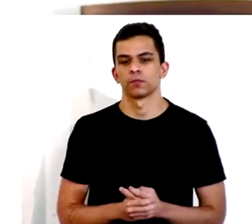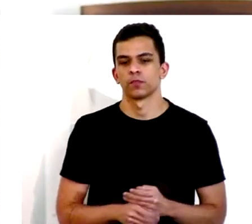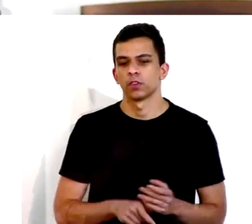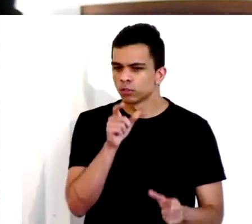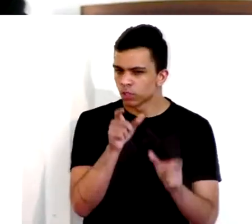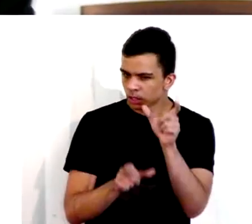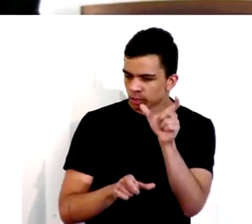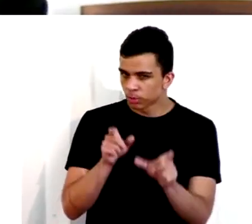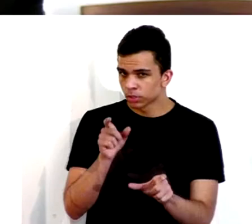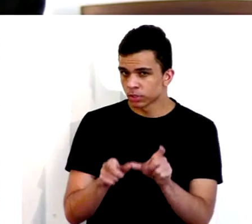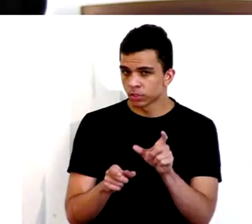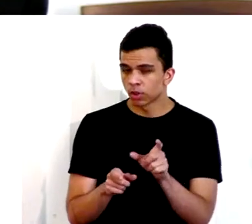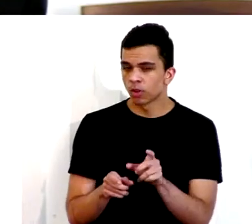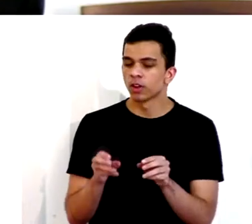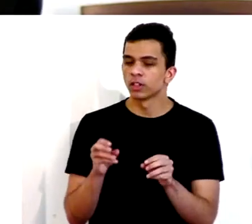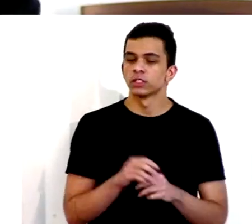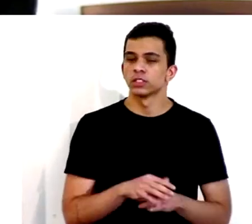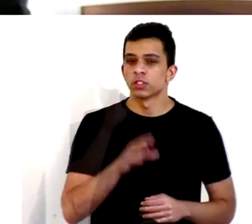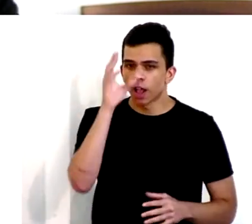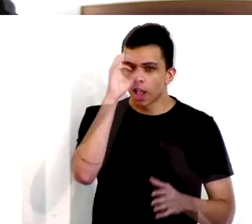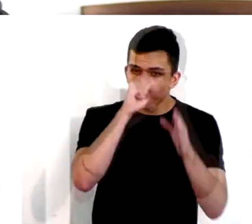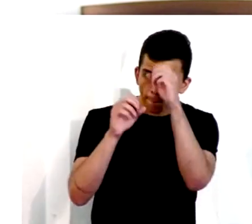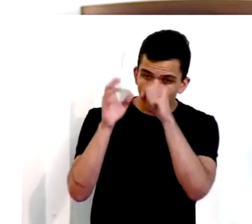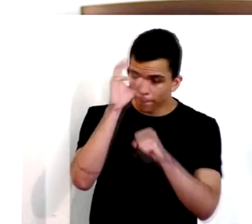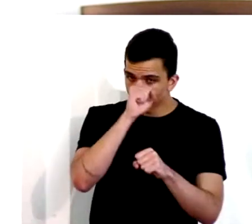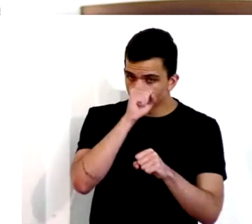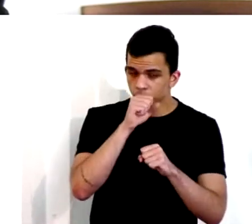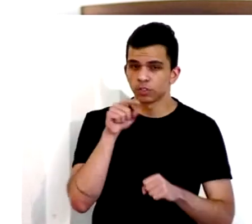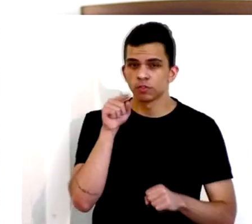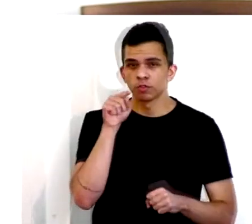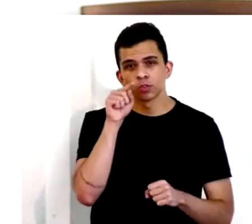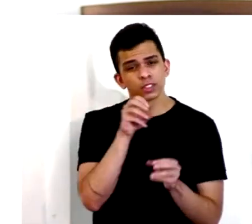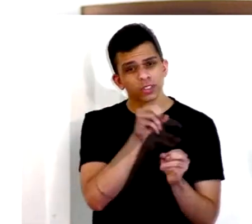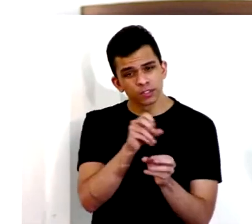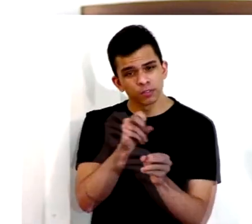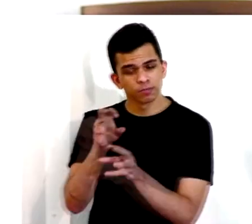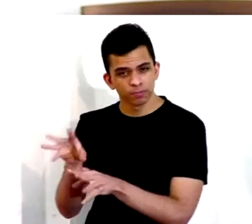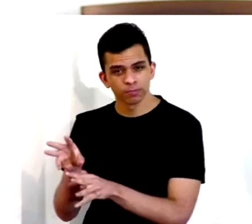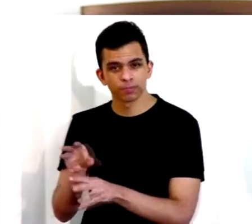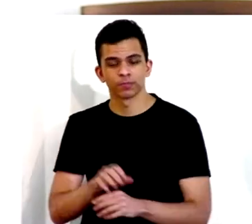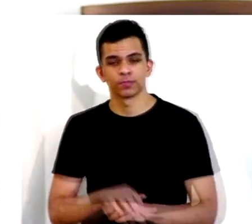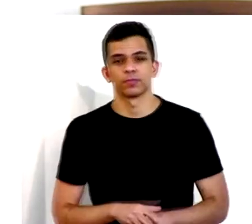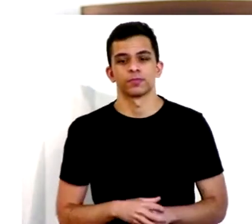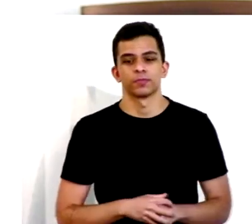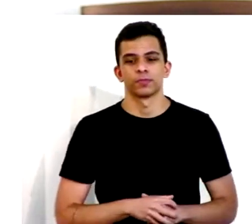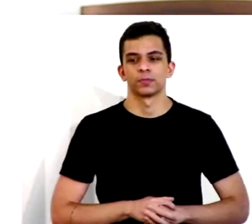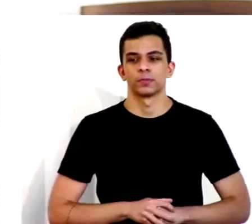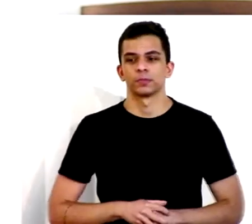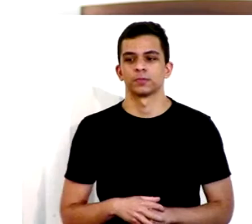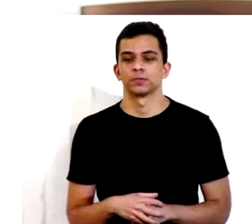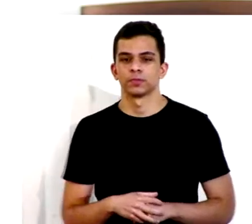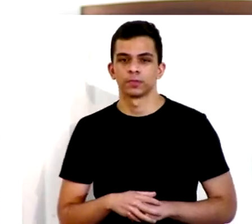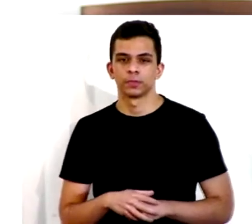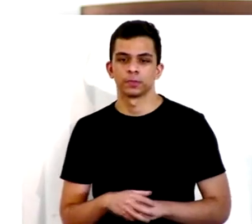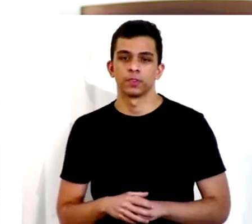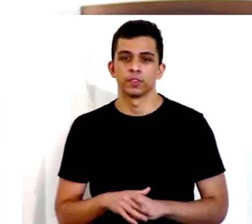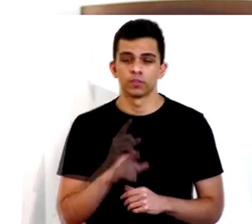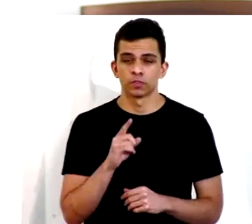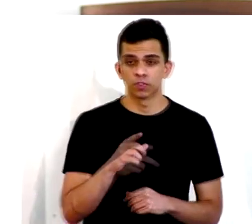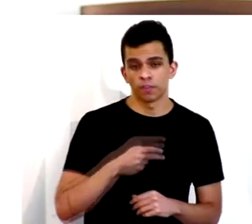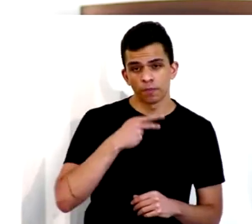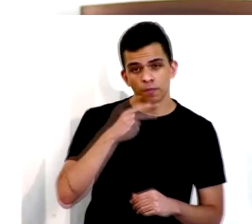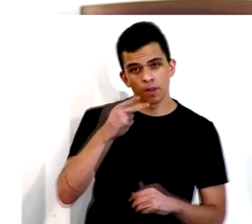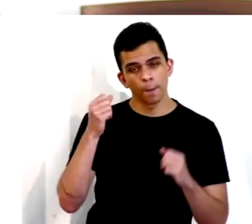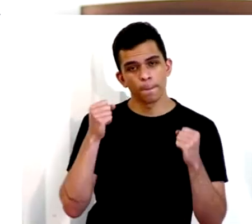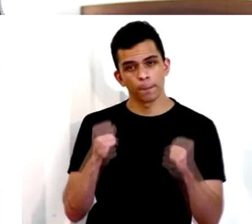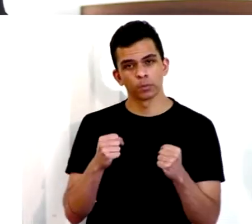assim como Paulo diz, sede meus imitadores, como também eu sou de Cristo, você poder dizer. E esses discípulos